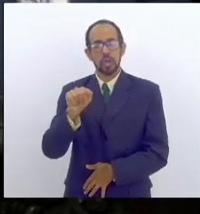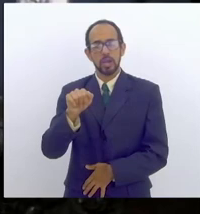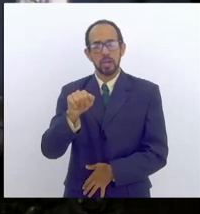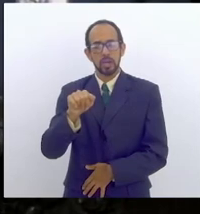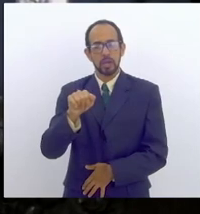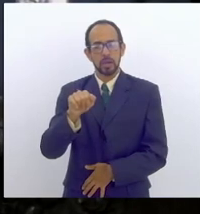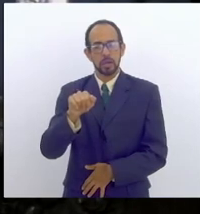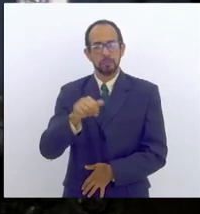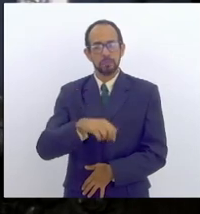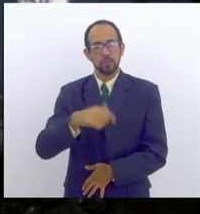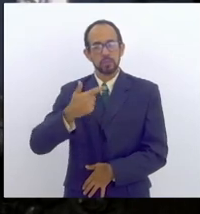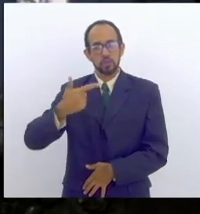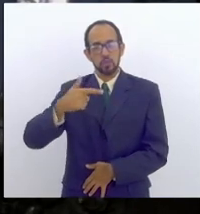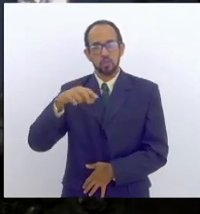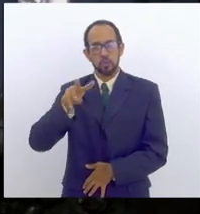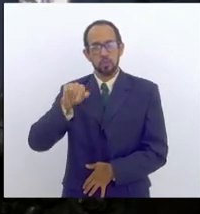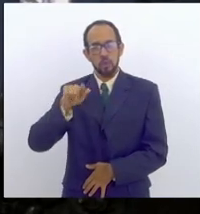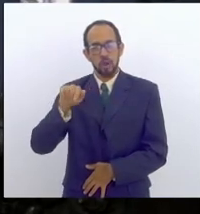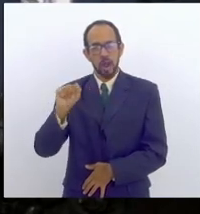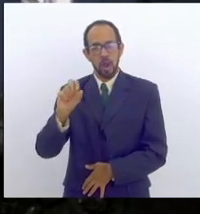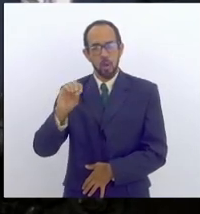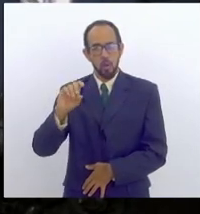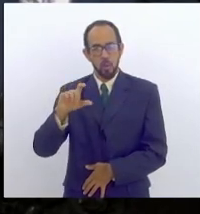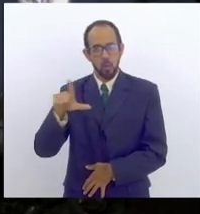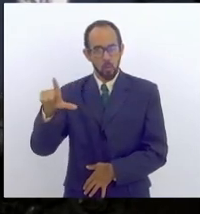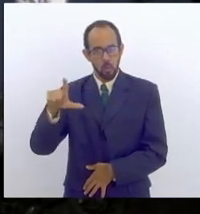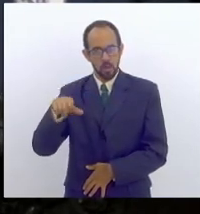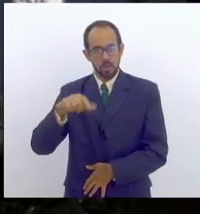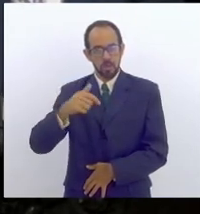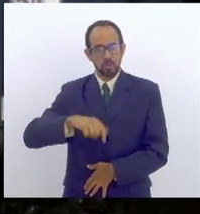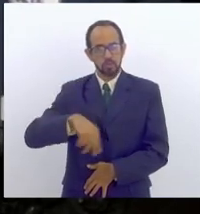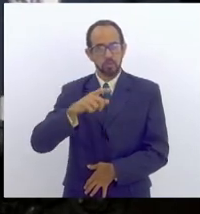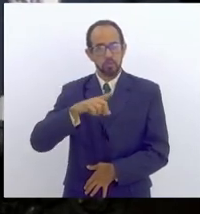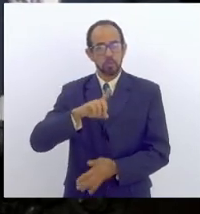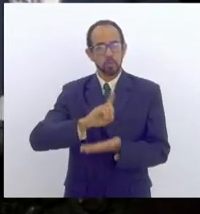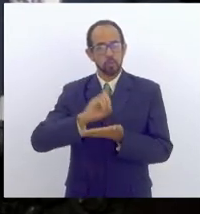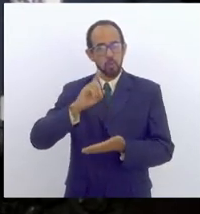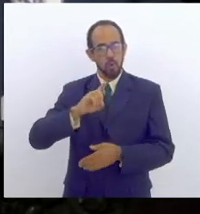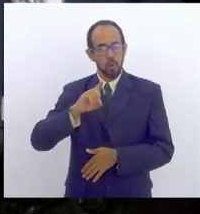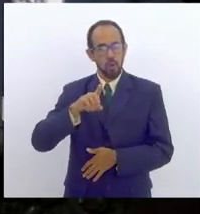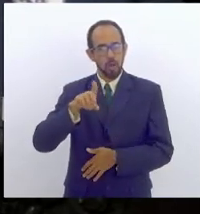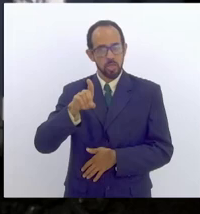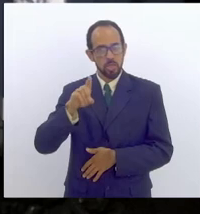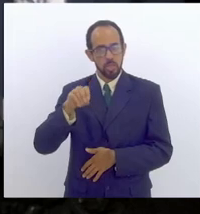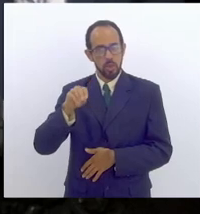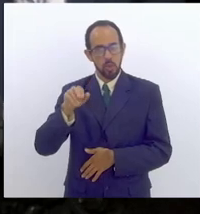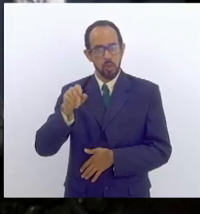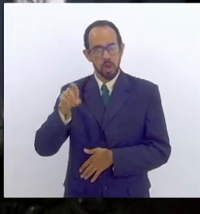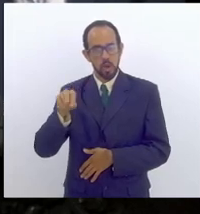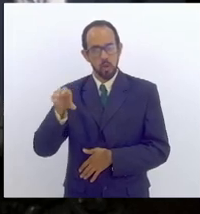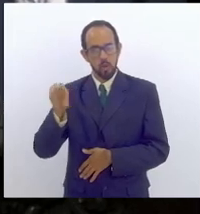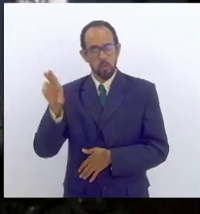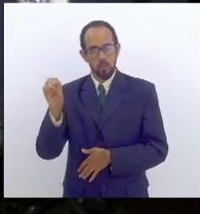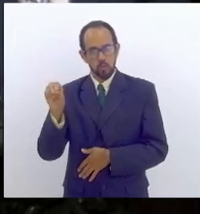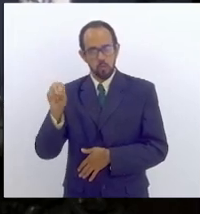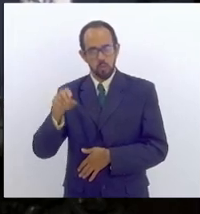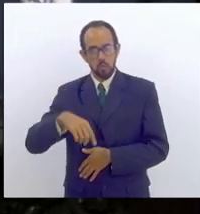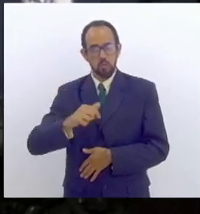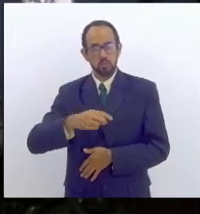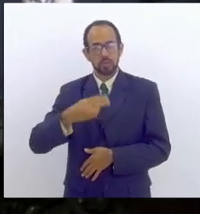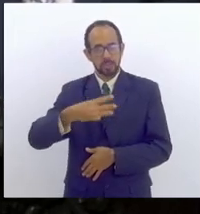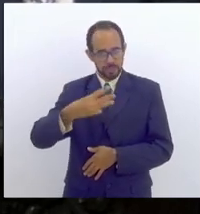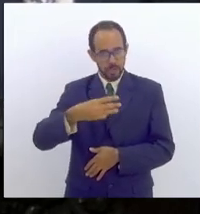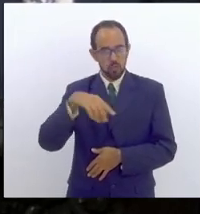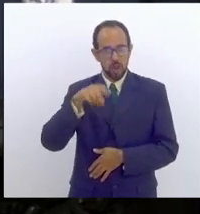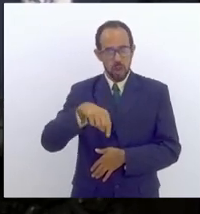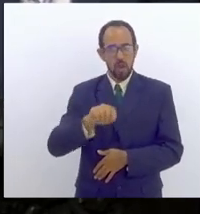vogal, Dr. Deodalto, PL. Terceiro vogal, Valdeci da Saúde, PL.